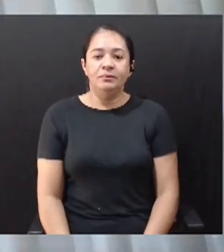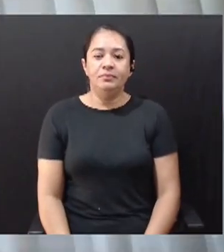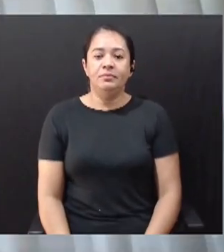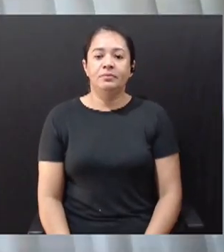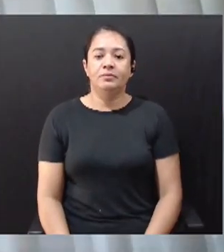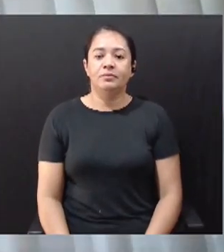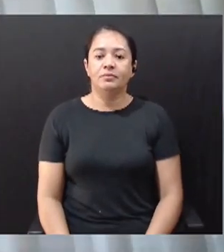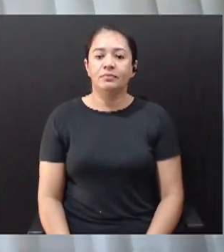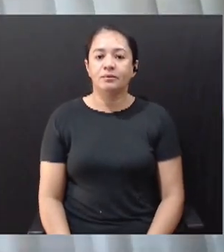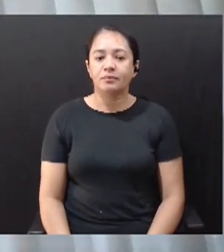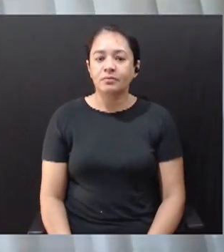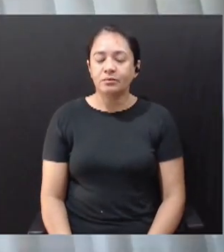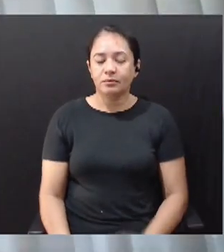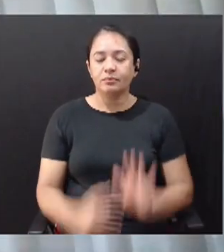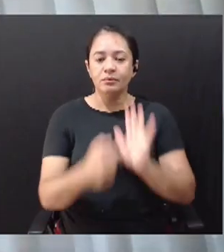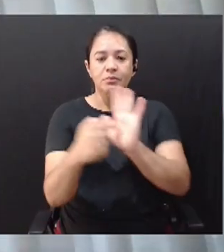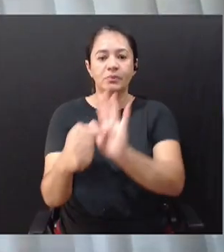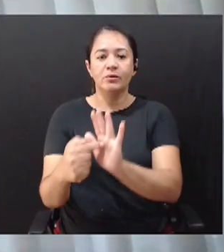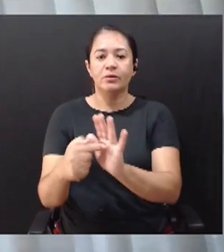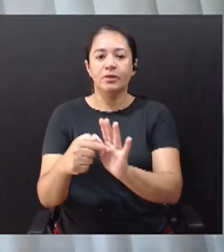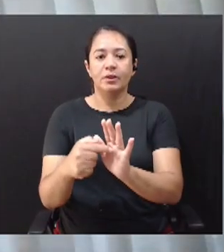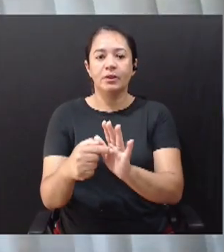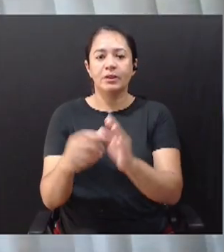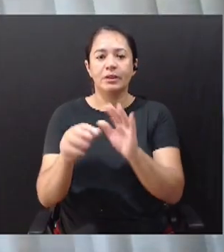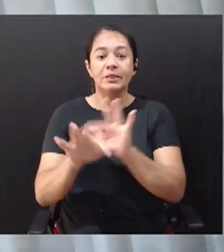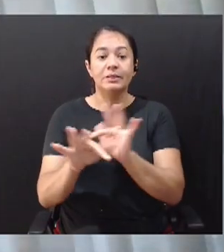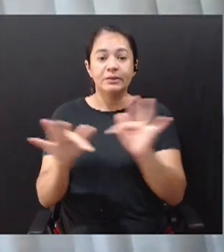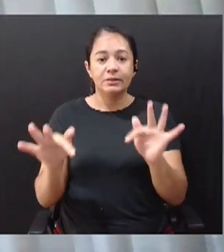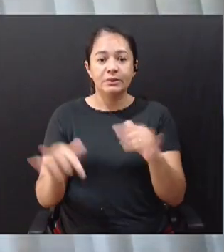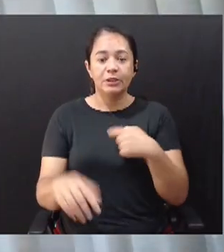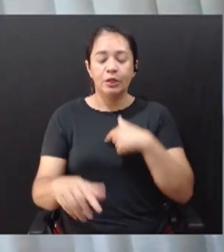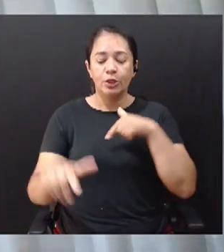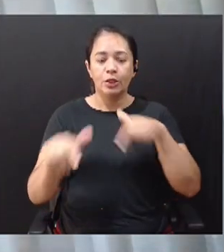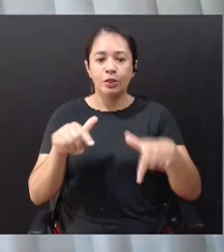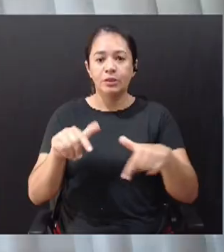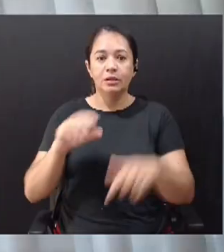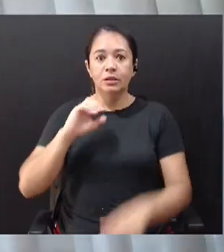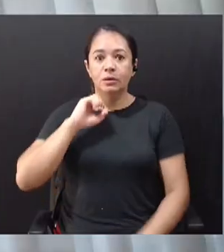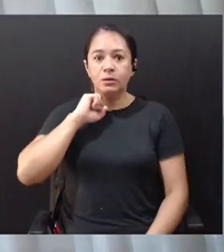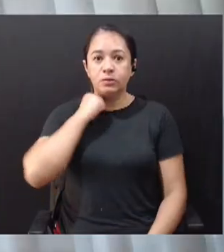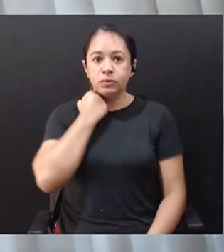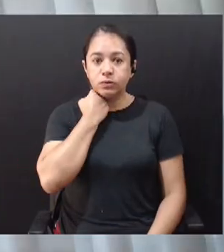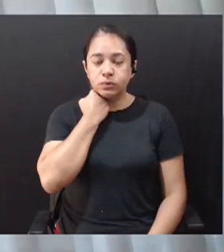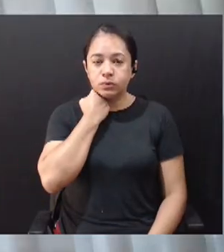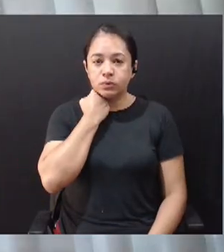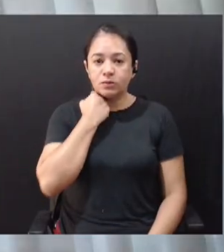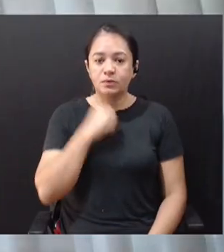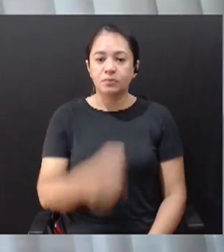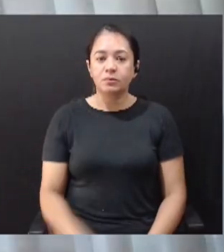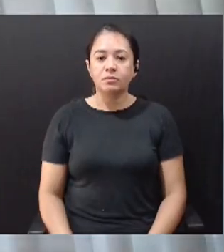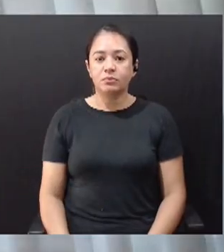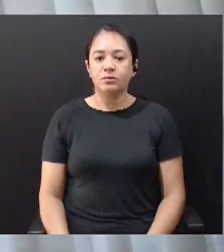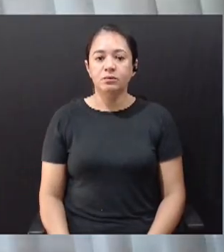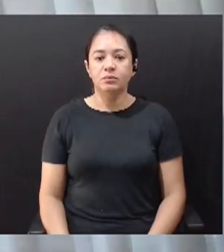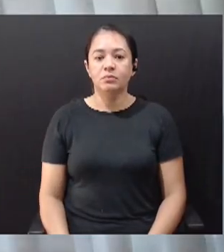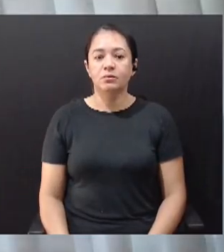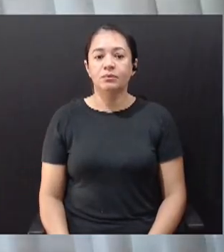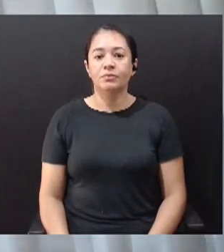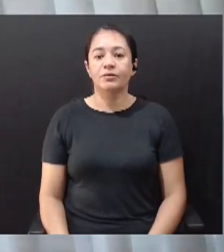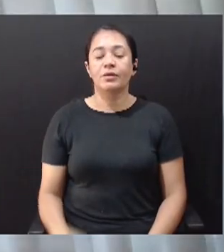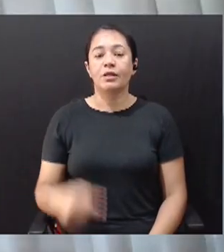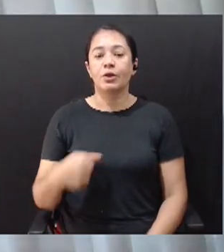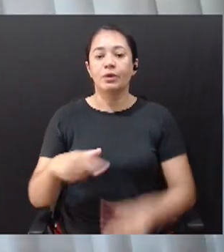breve apresentação minha, né? Eu trabalho com estresse, né? Eu trabalho com a doutora Marilda Lippe, no Instituto